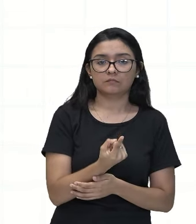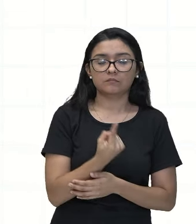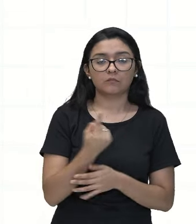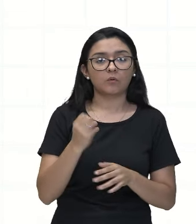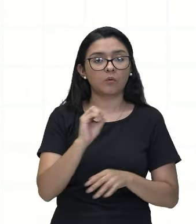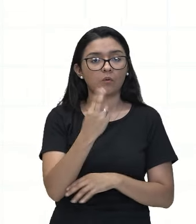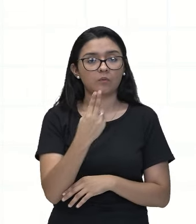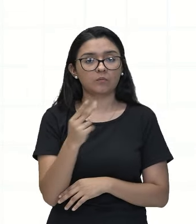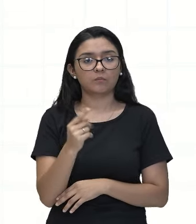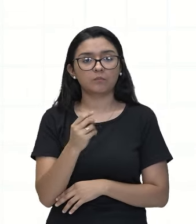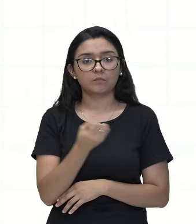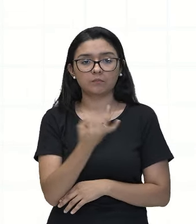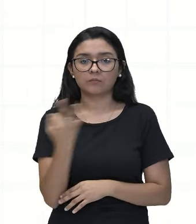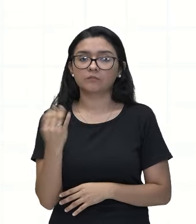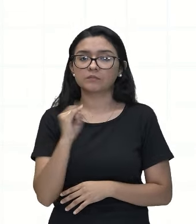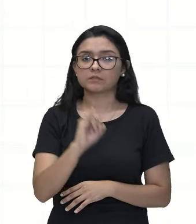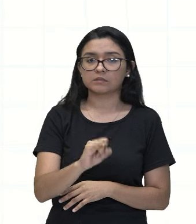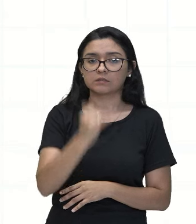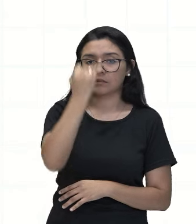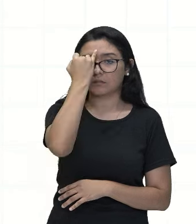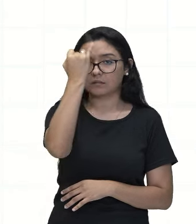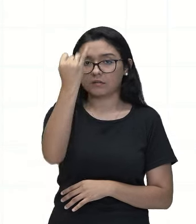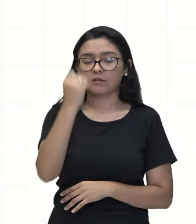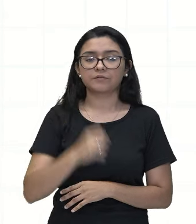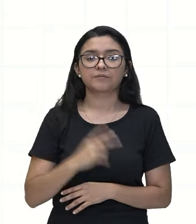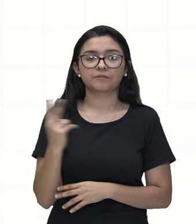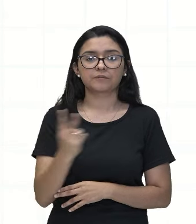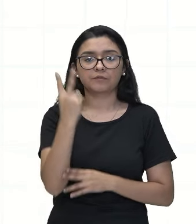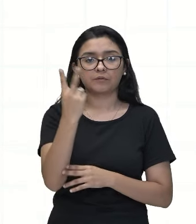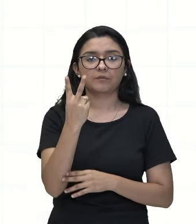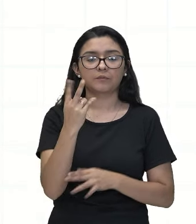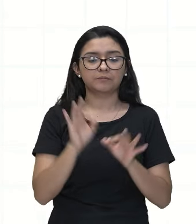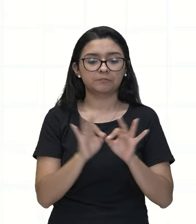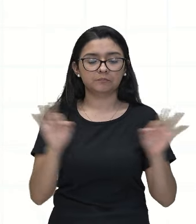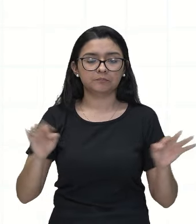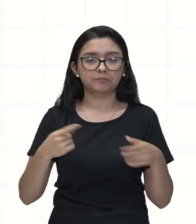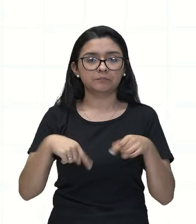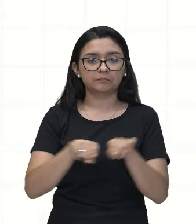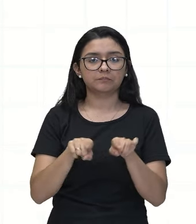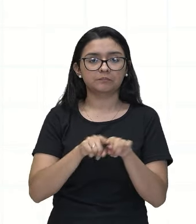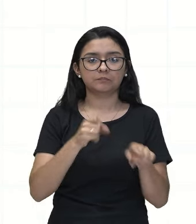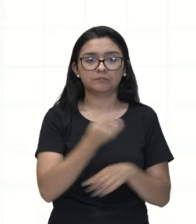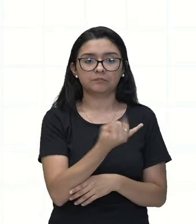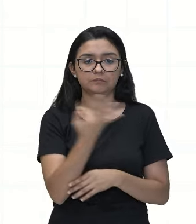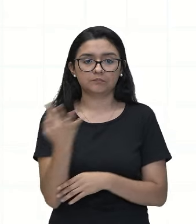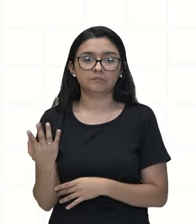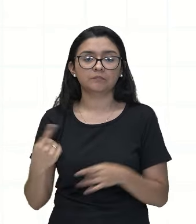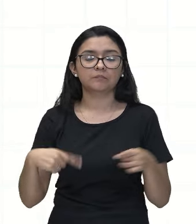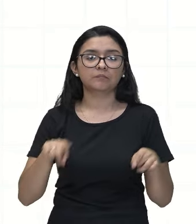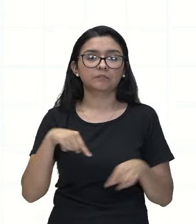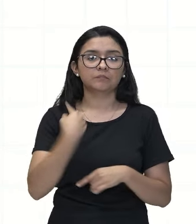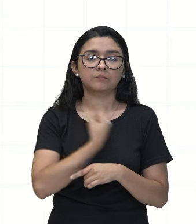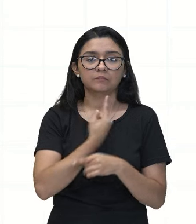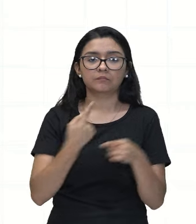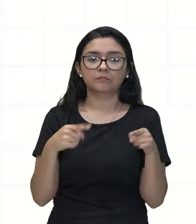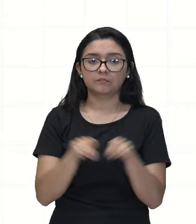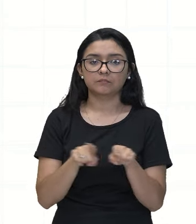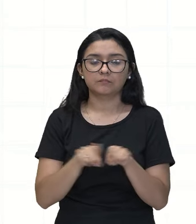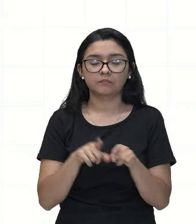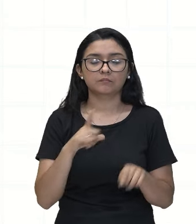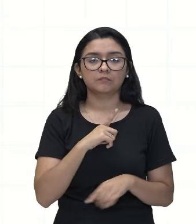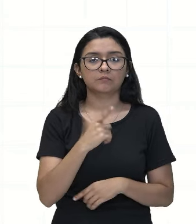certo se der ideia de preço de medida ou de quantidade aí nós temos também outro tipo